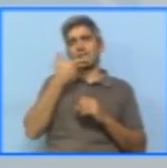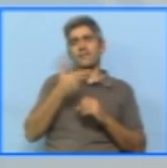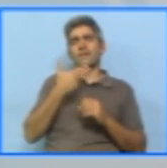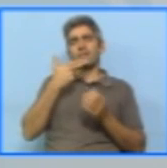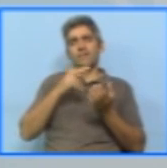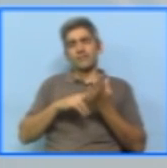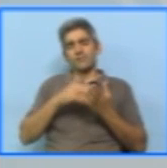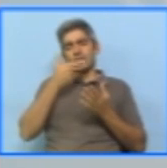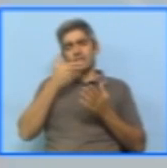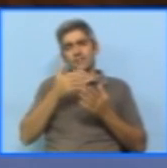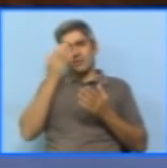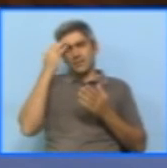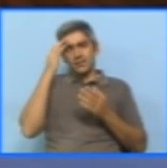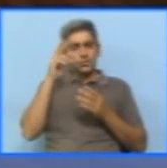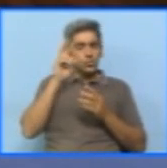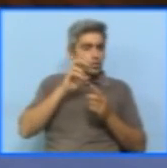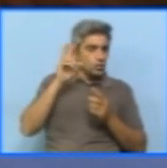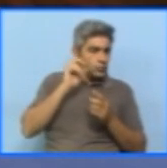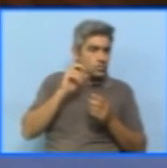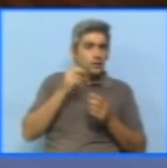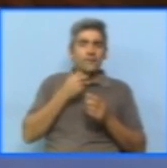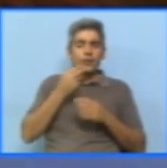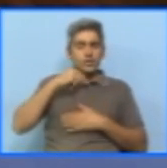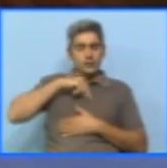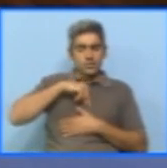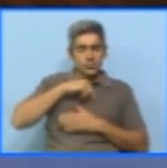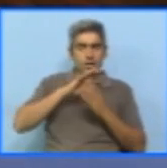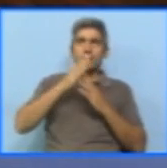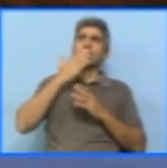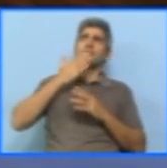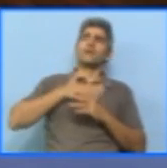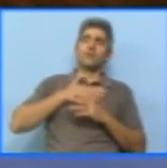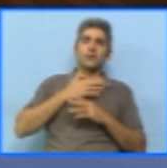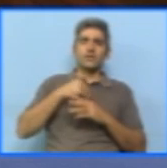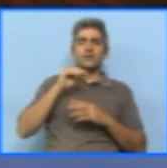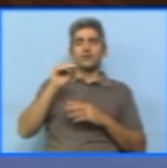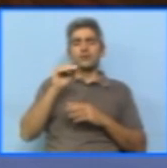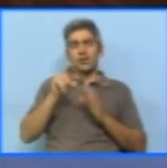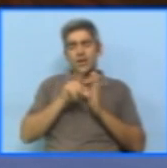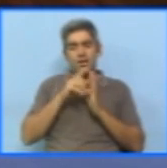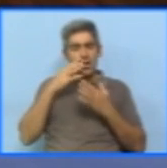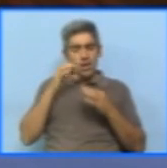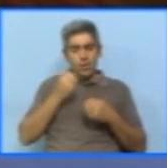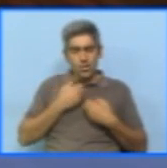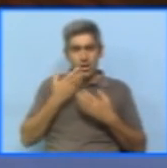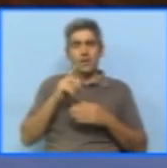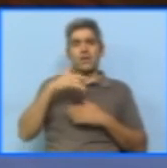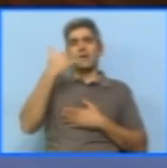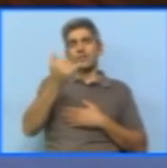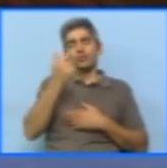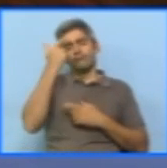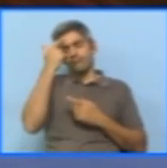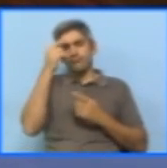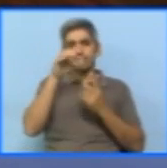neste sentido, capacidade de escutar a voz interior que Deus nos deu, que nós chamamos a lei natural, para depois